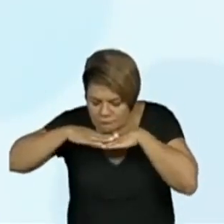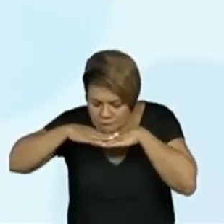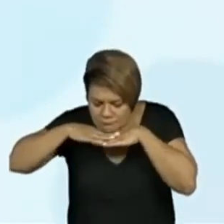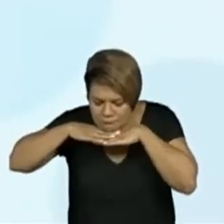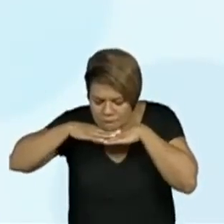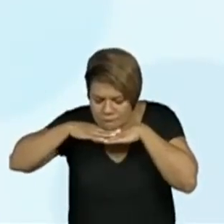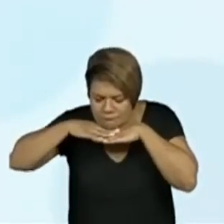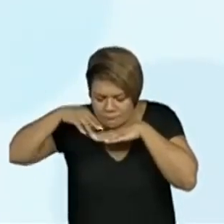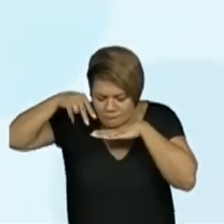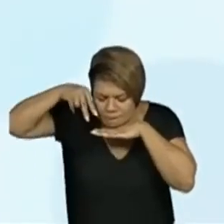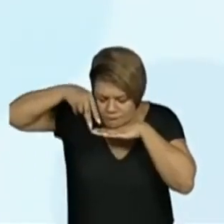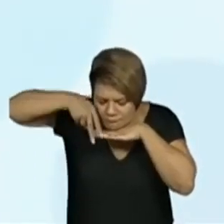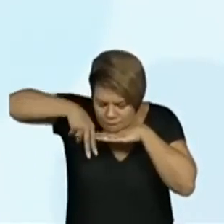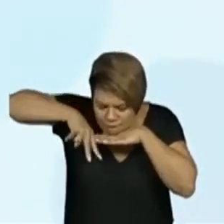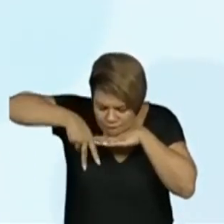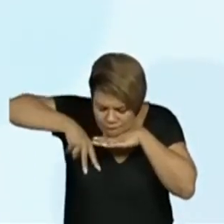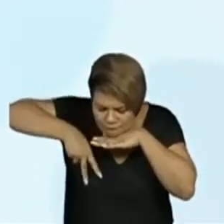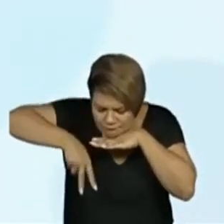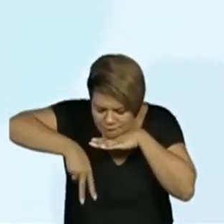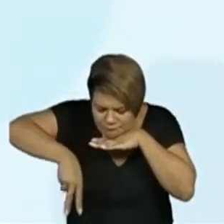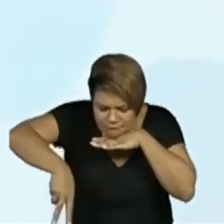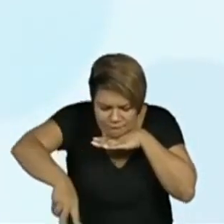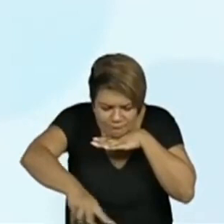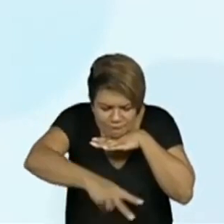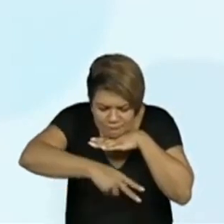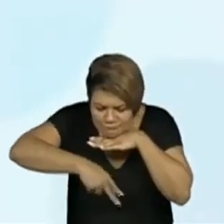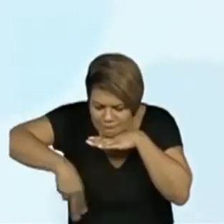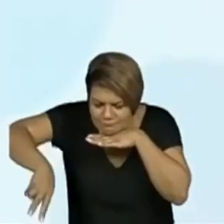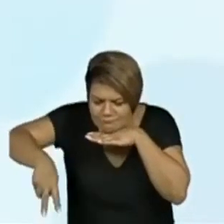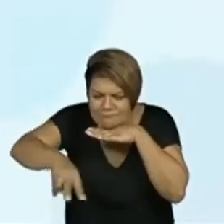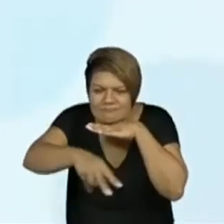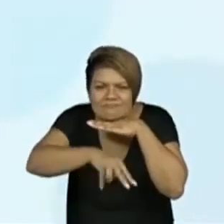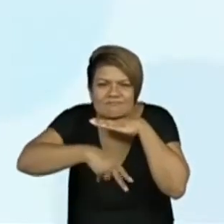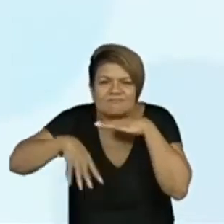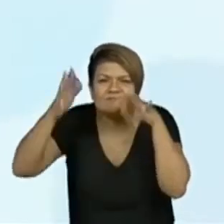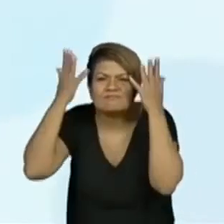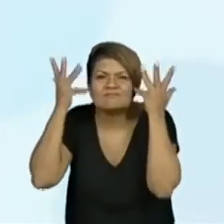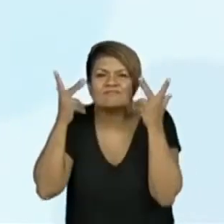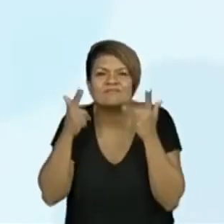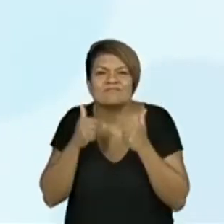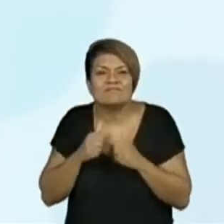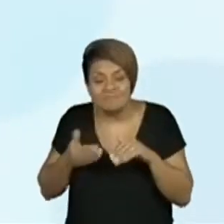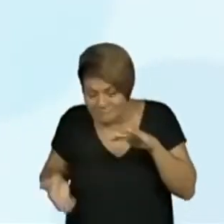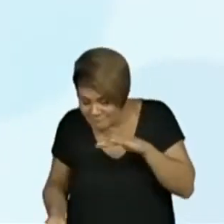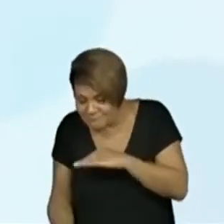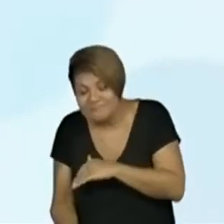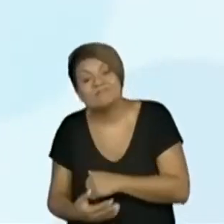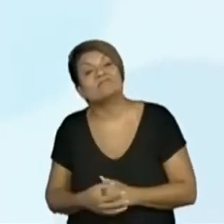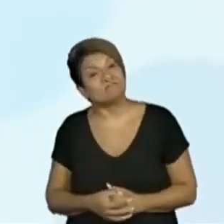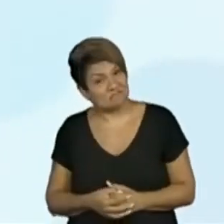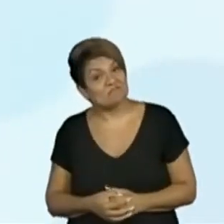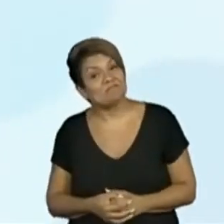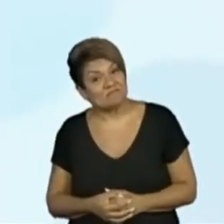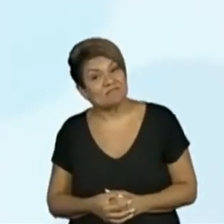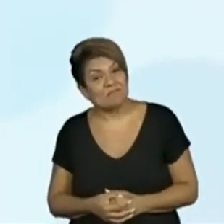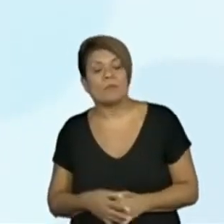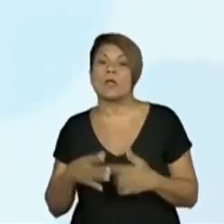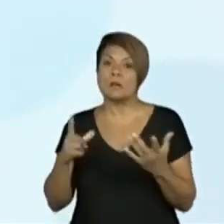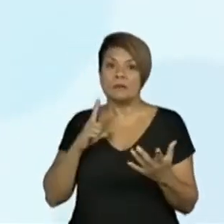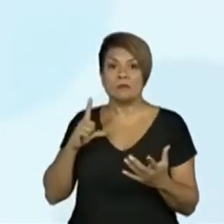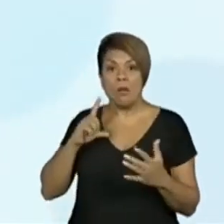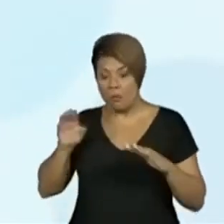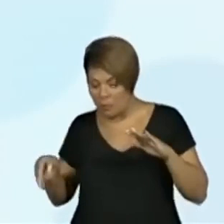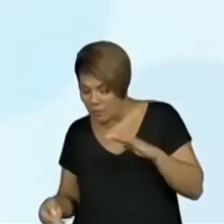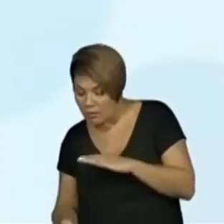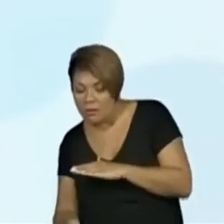na margem, consigo ver cada ser vivo que habita nele. Olha só. Então tinha vida nesse